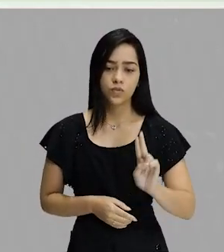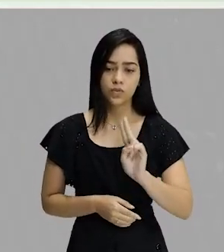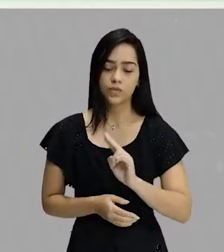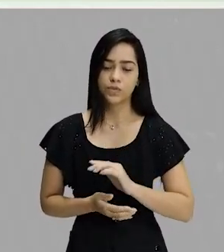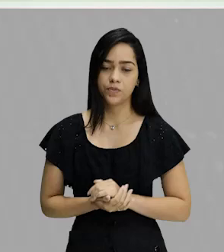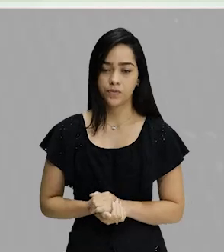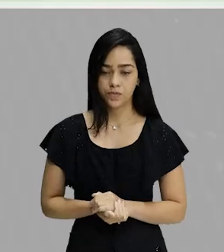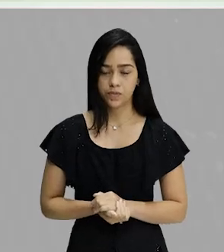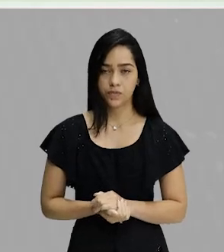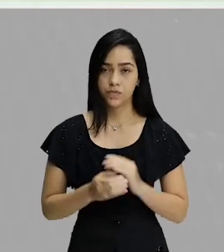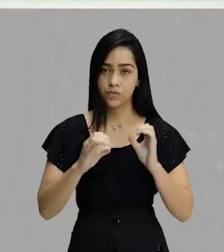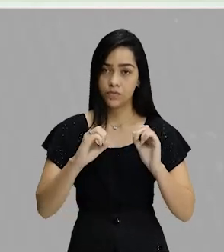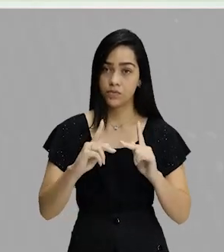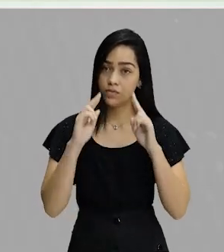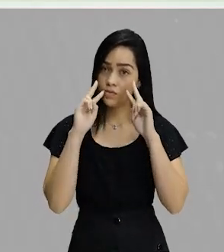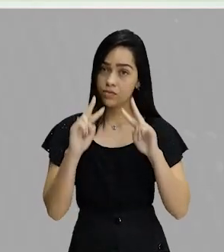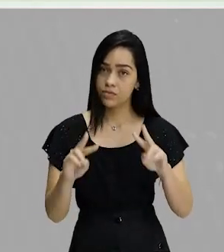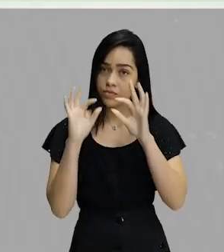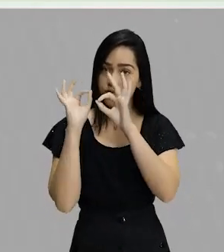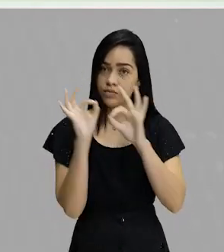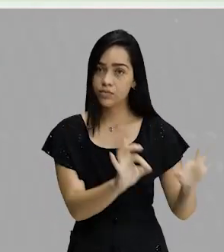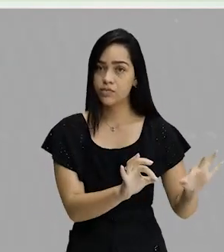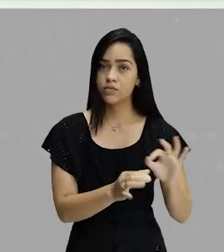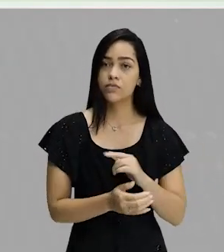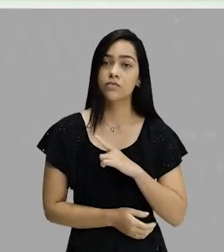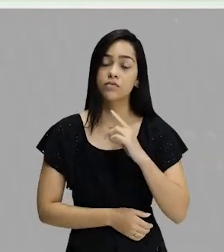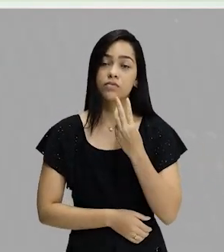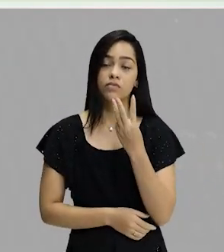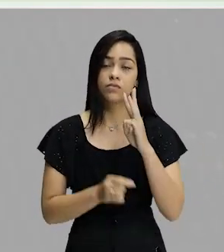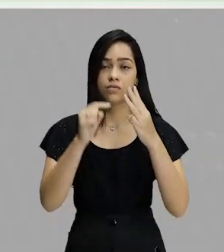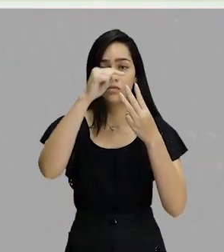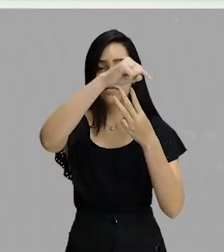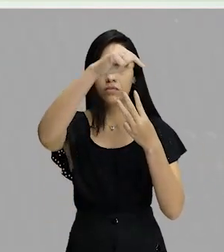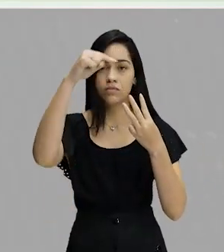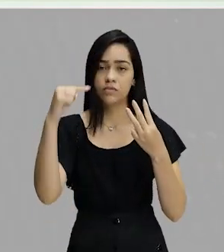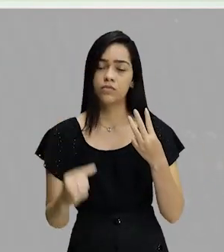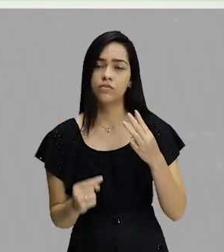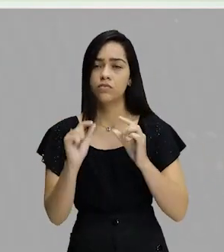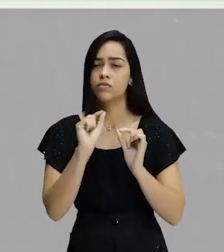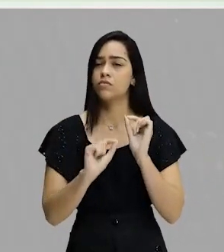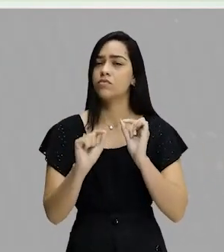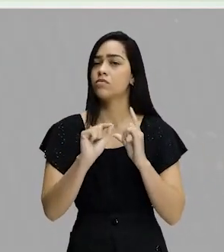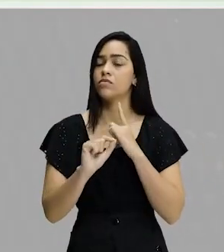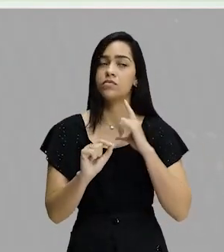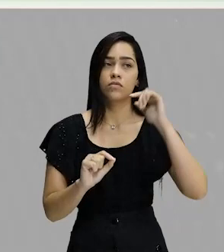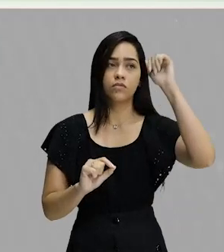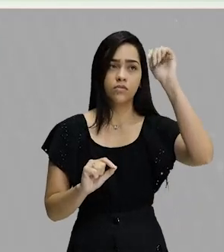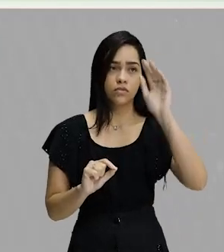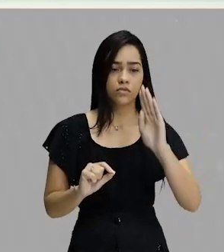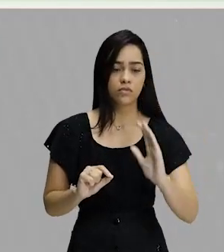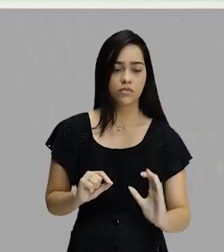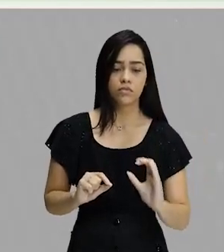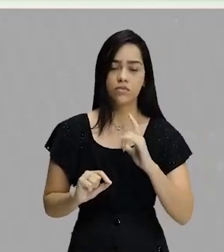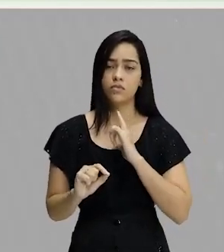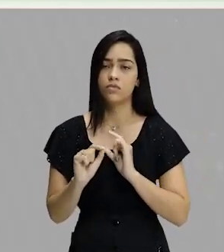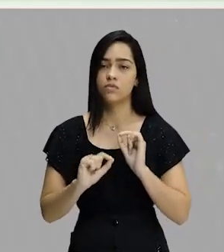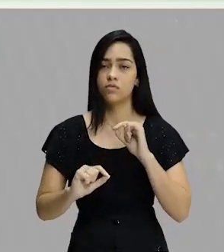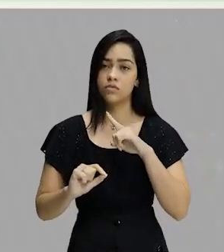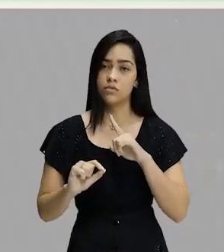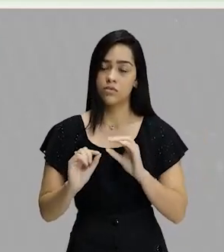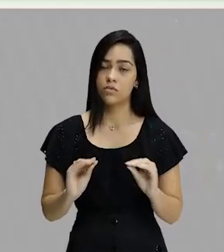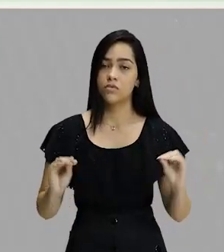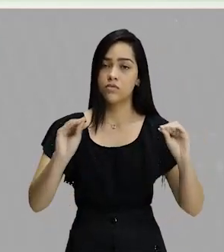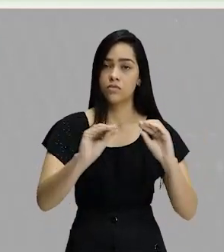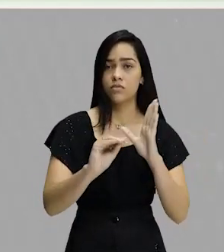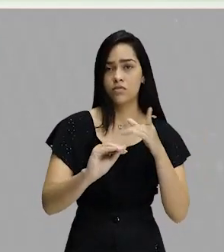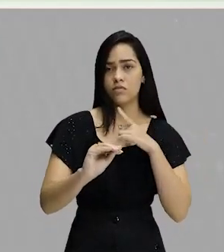uma reta. Tá? Veja só, eu tenho aqui 3 pontos, né? Vamos supor que esse ponto A e esse ponto B, embora eu tenha colocado